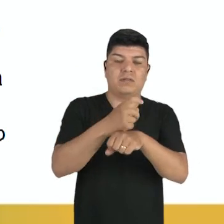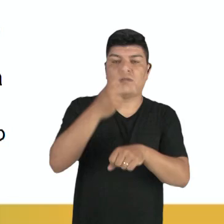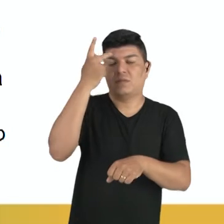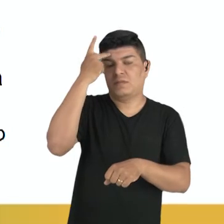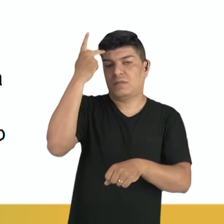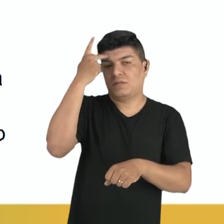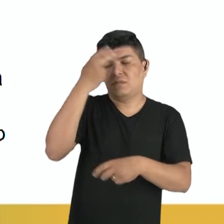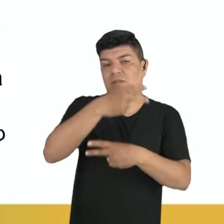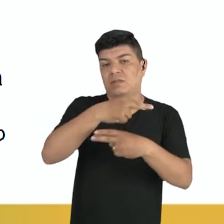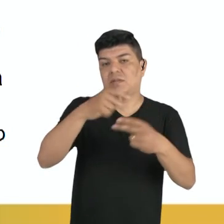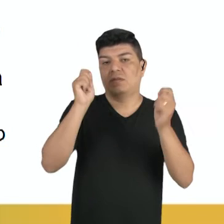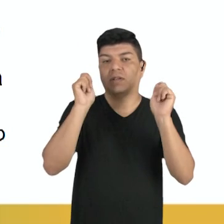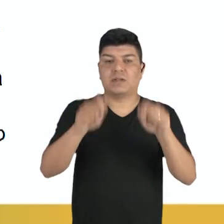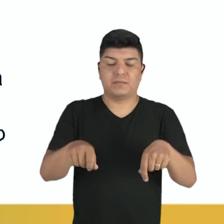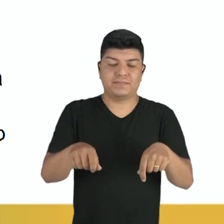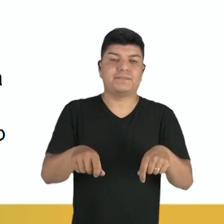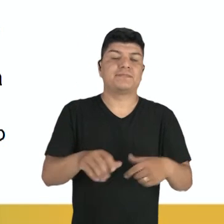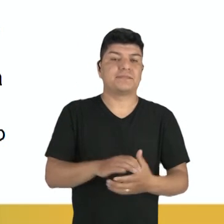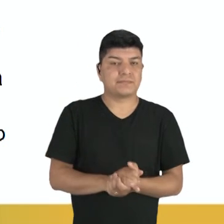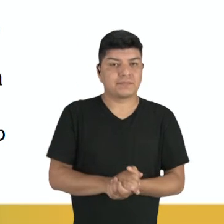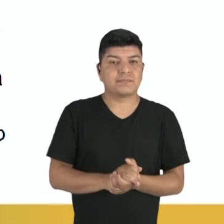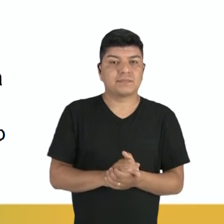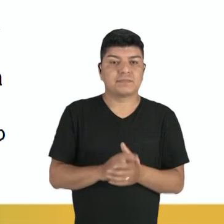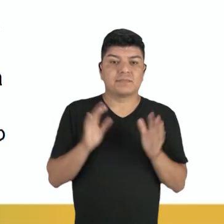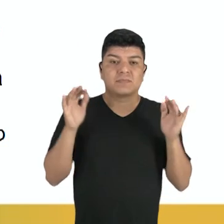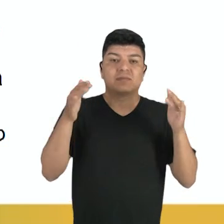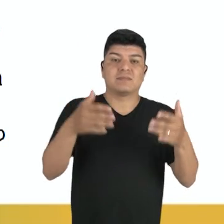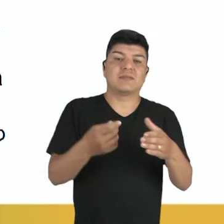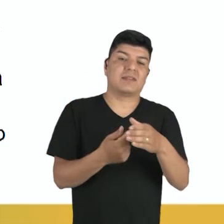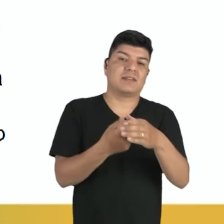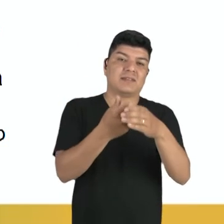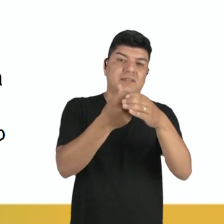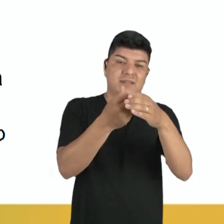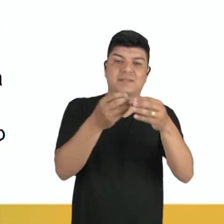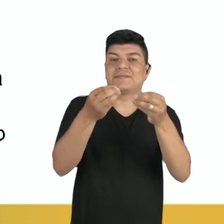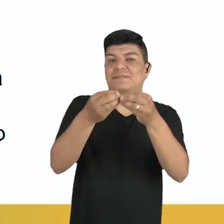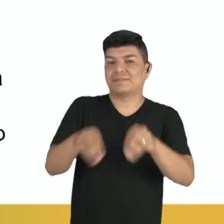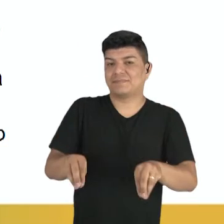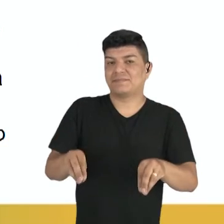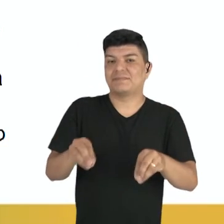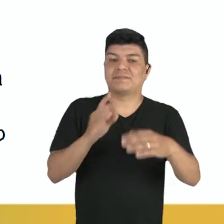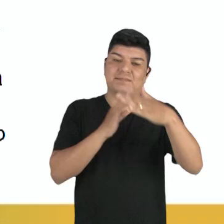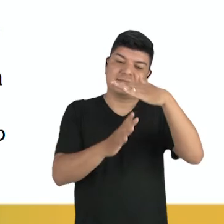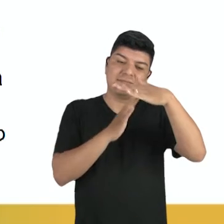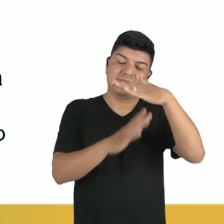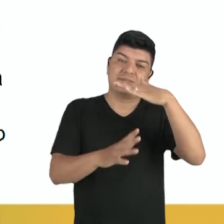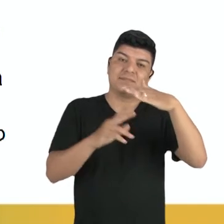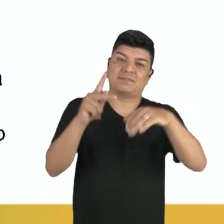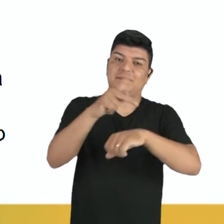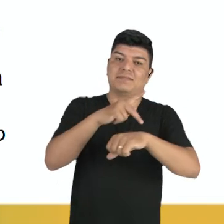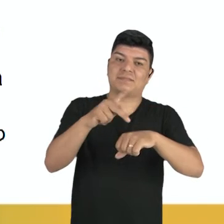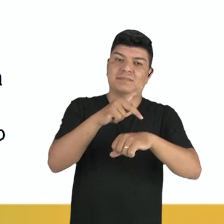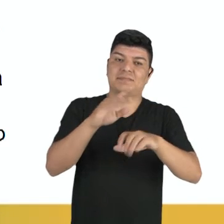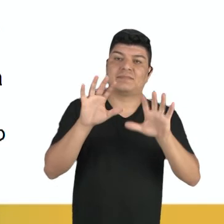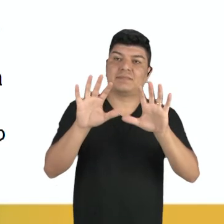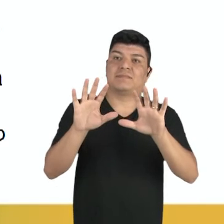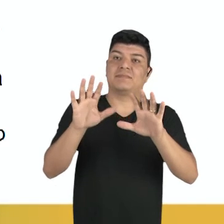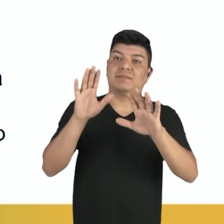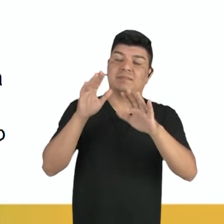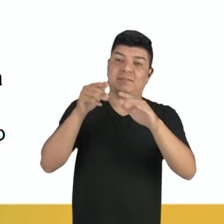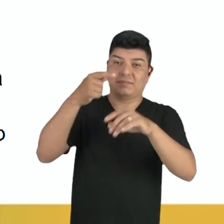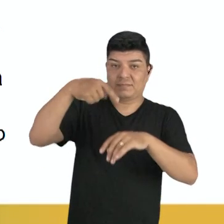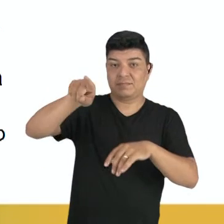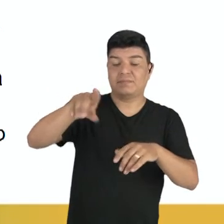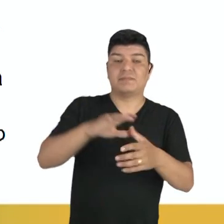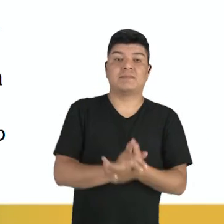São Paulo que permitiu a acumulação de capital e o consequente fluxo de imigrantes que para lá se